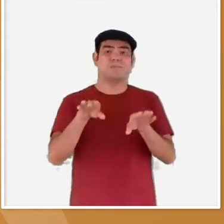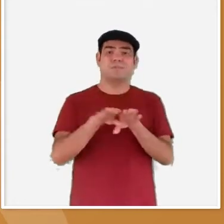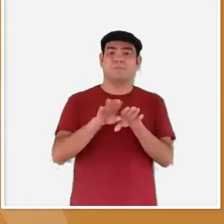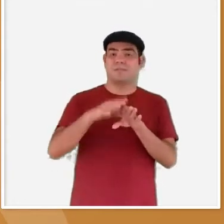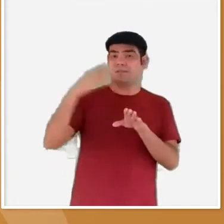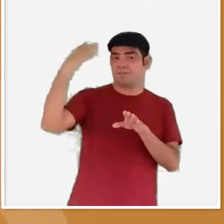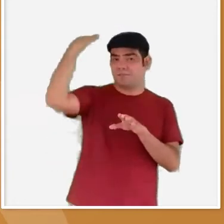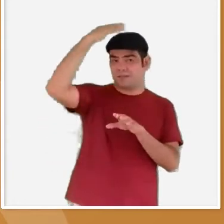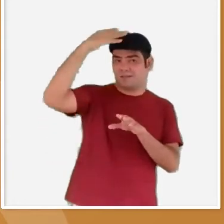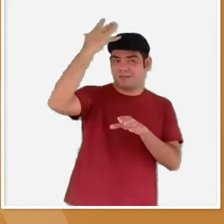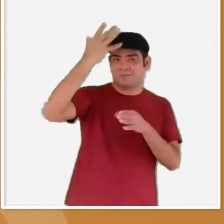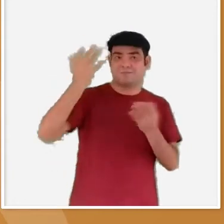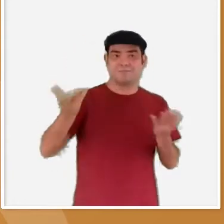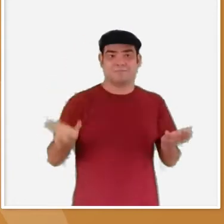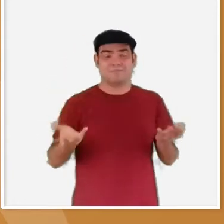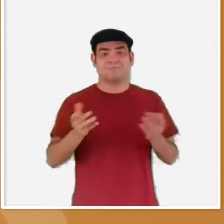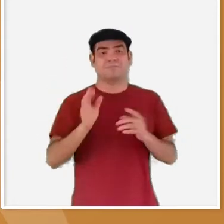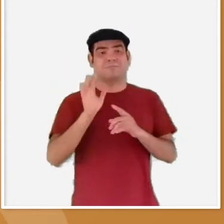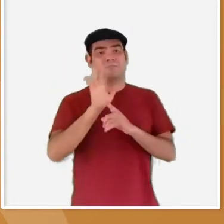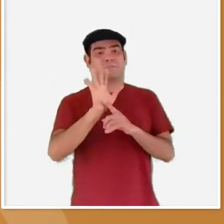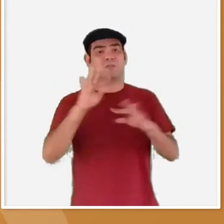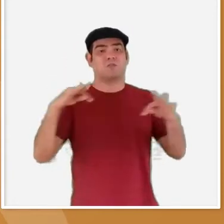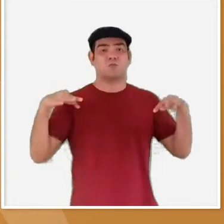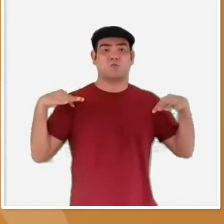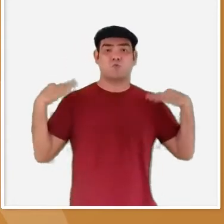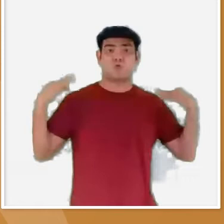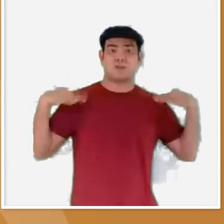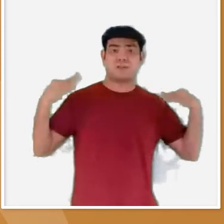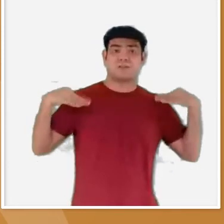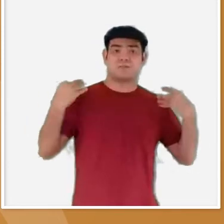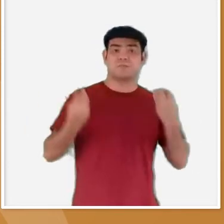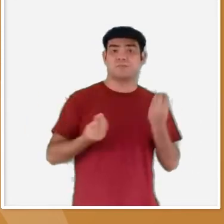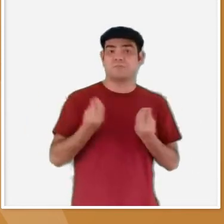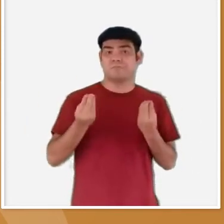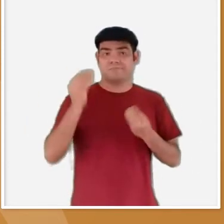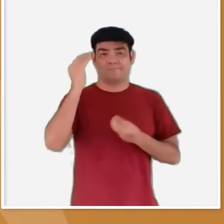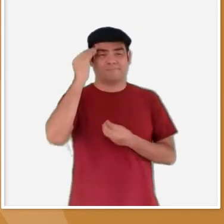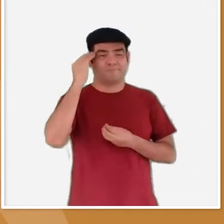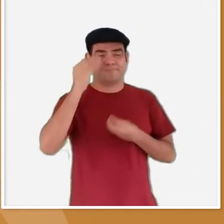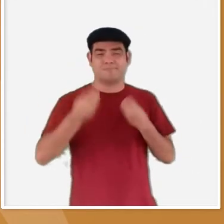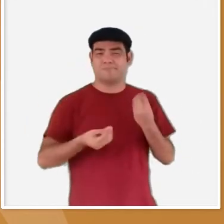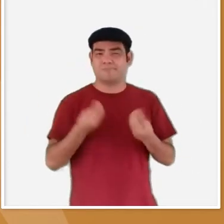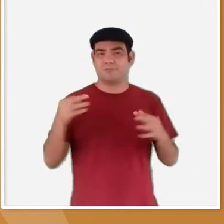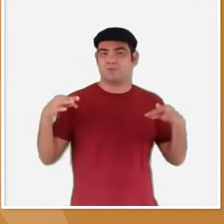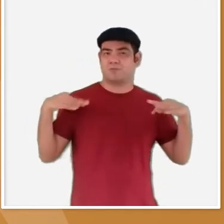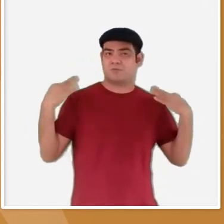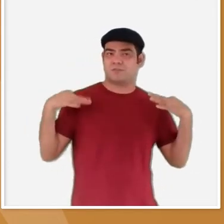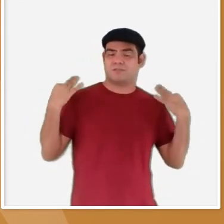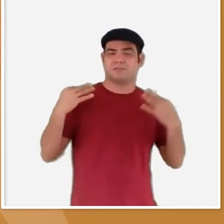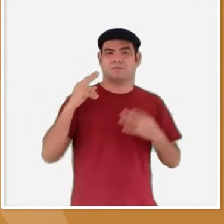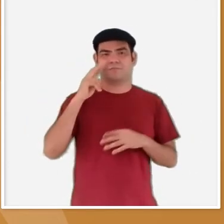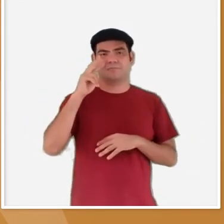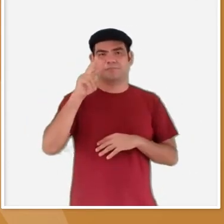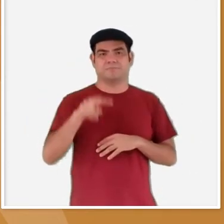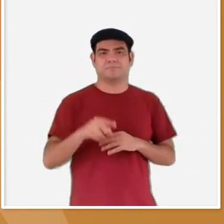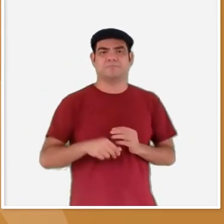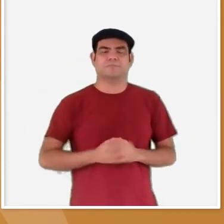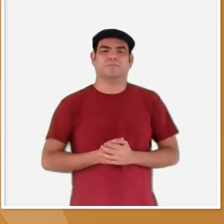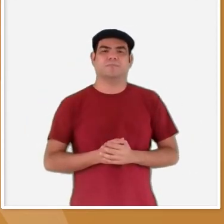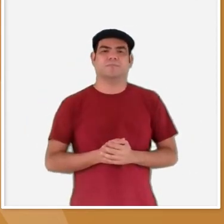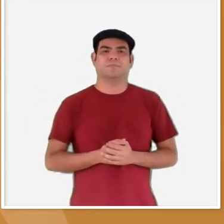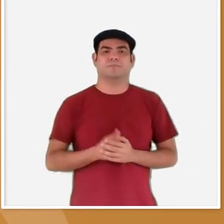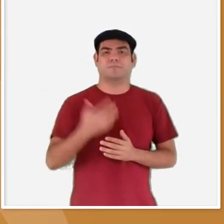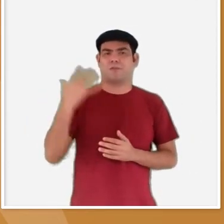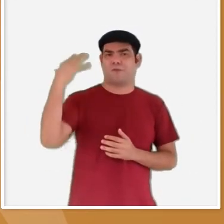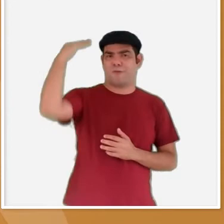questão turística. Vamos entender um pouco mais sobre o México no ponto de vista do turismo. Então, quando a gente fala do México, a gente fala que é um